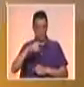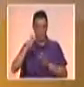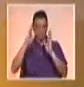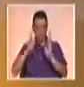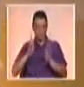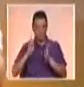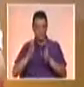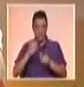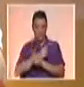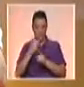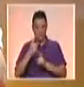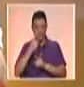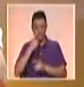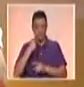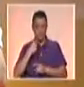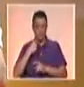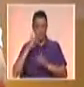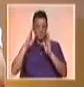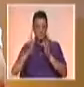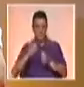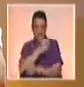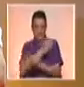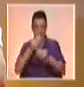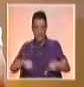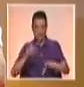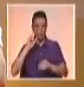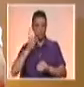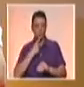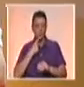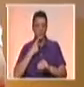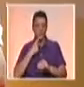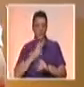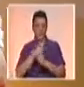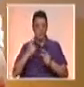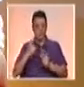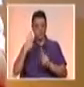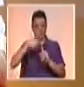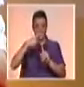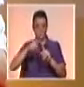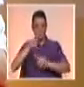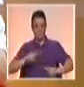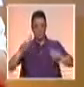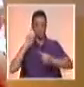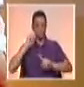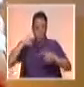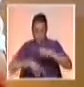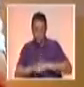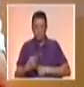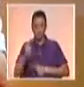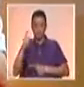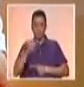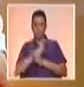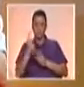falham. Porquê? Porque nós temos já muitas crianças surdas, e ainda bem, que já não são surdas profundas porque foram, por